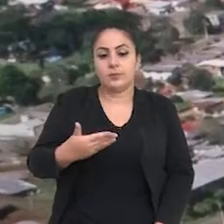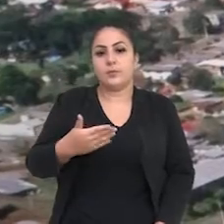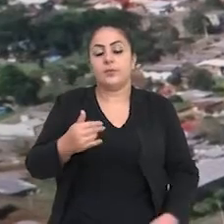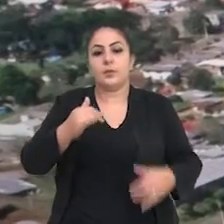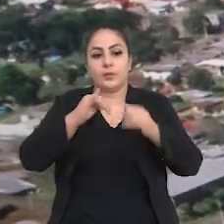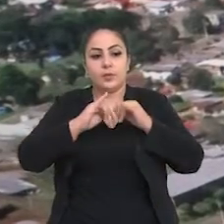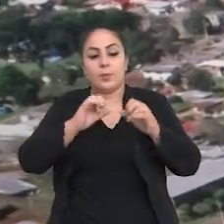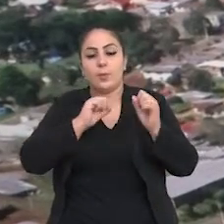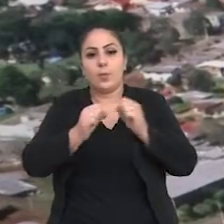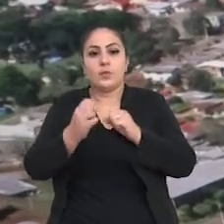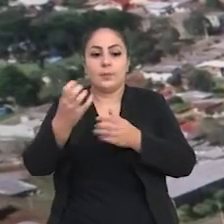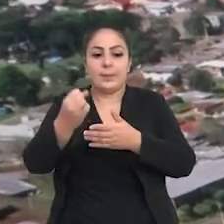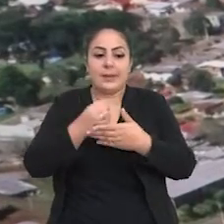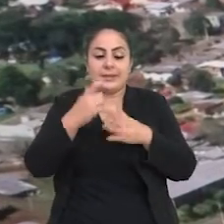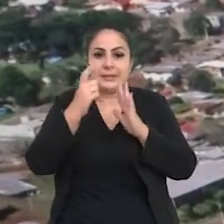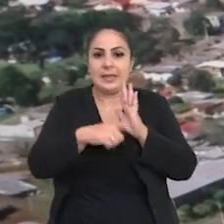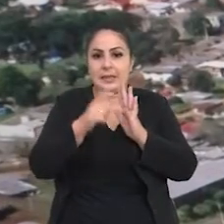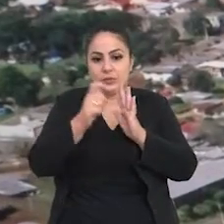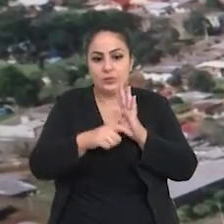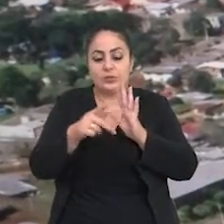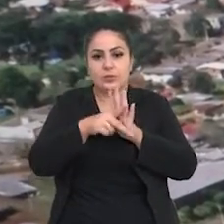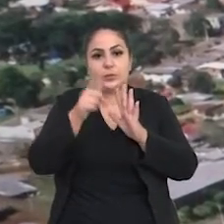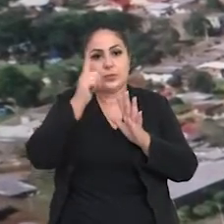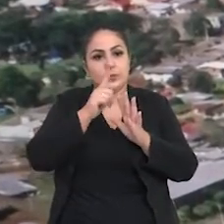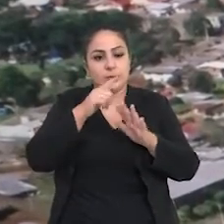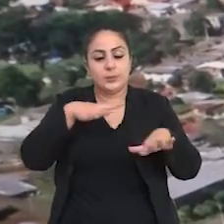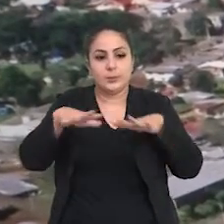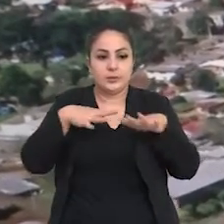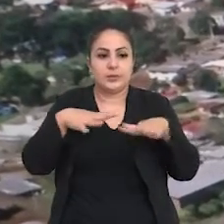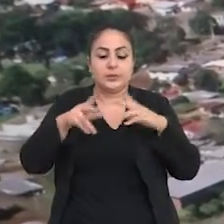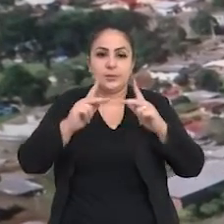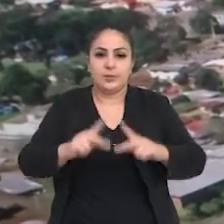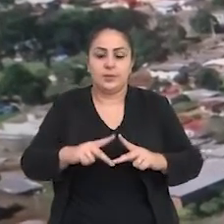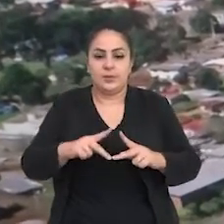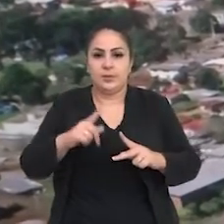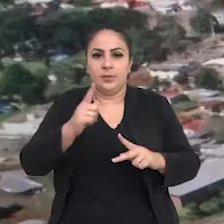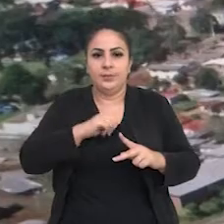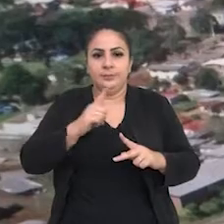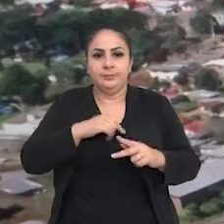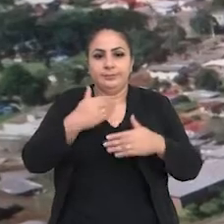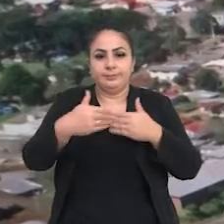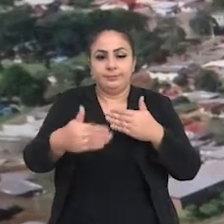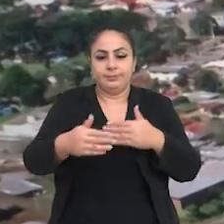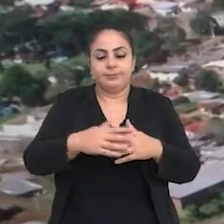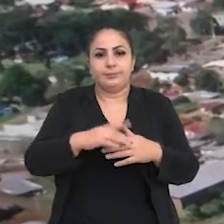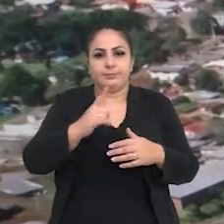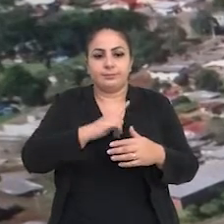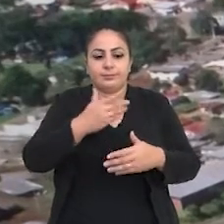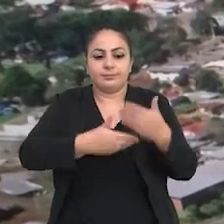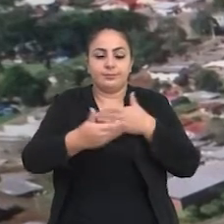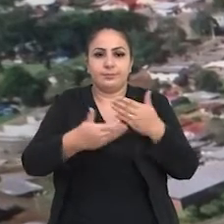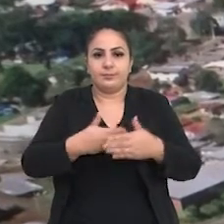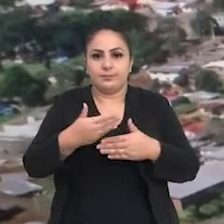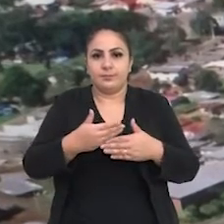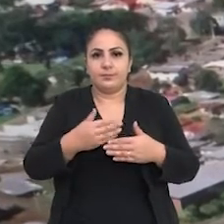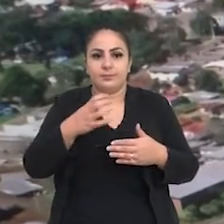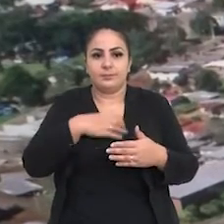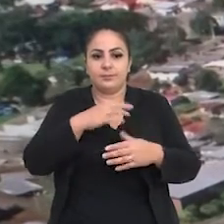aquela informação possa colher dados mínimos para viabilizar que essa pessoa, enfim, seja